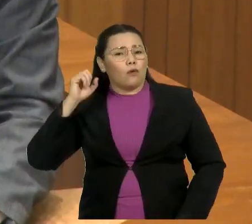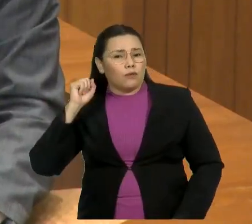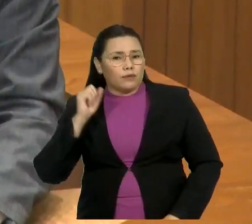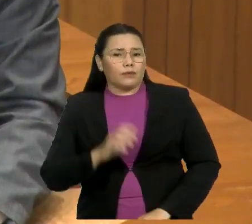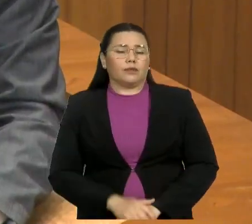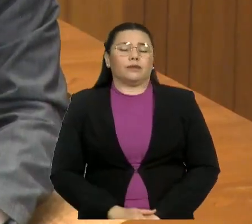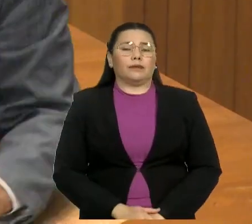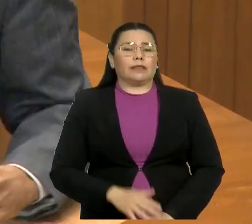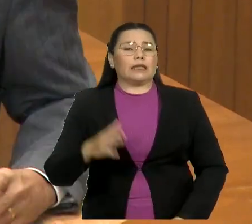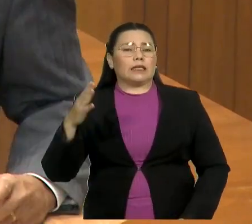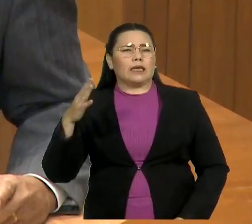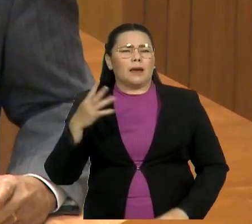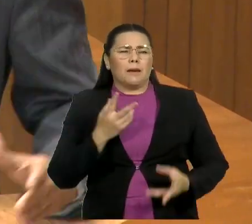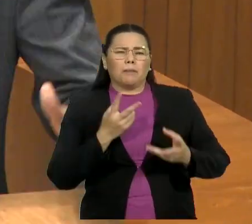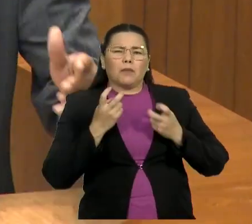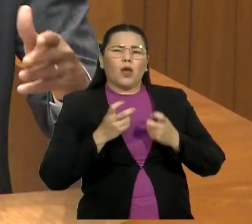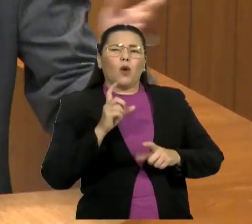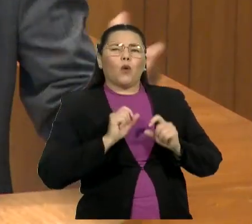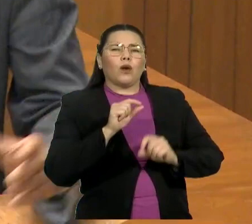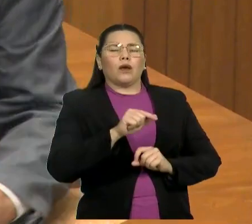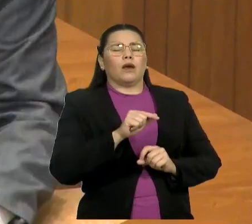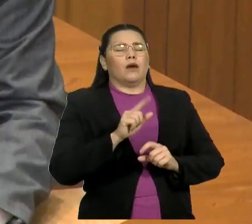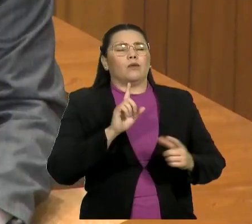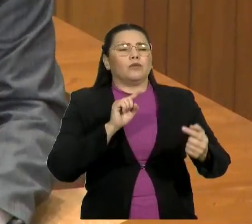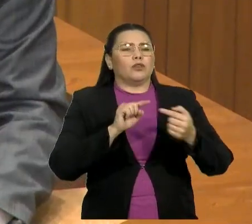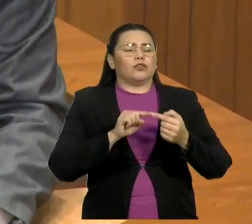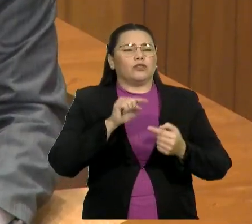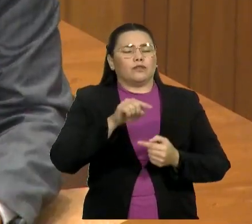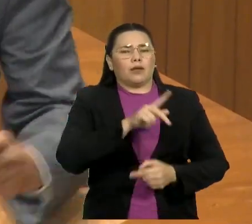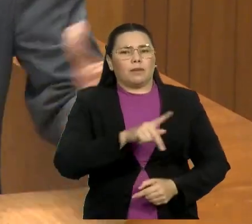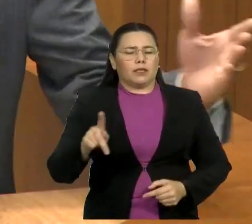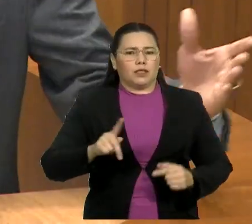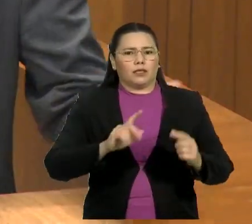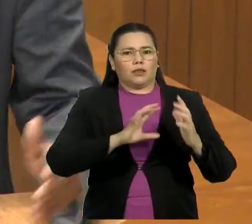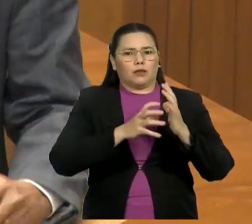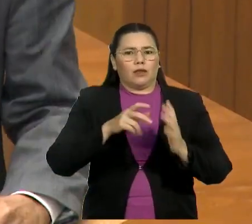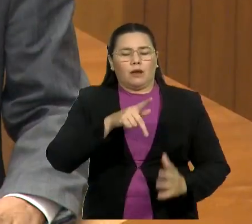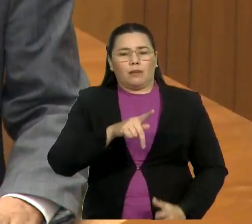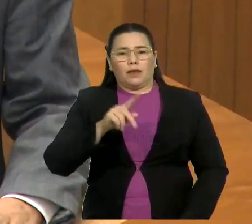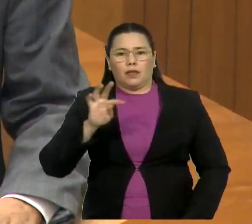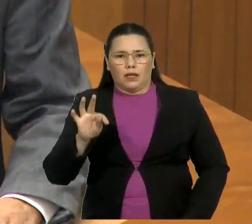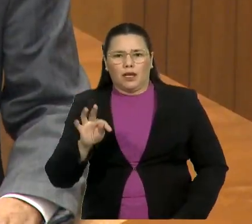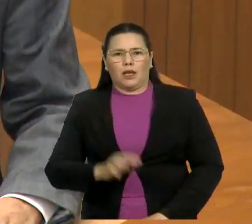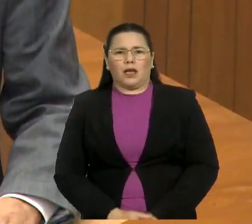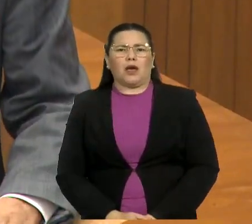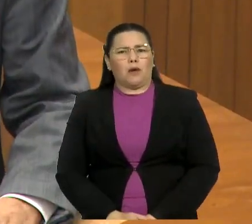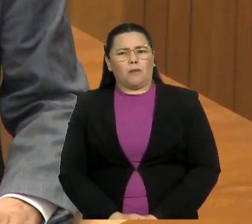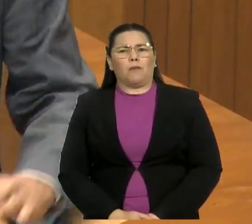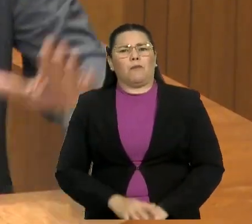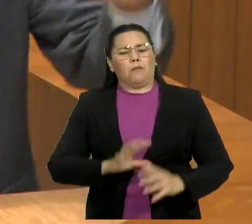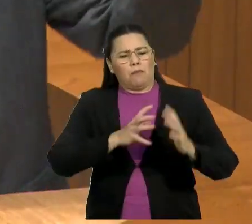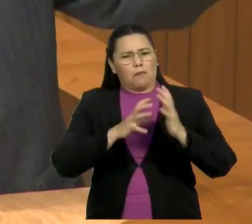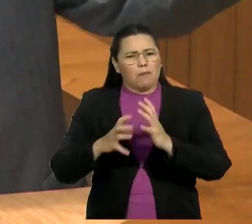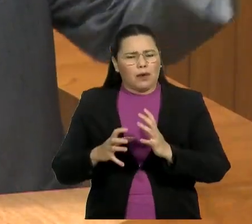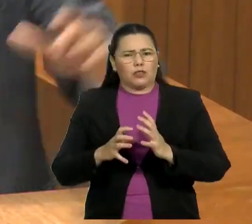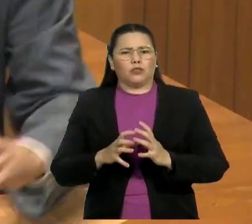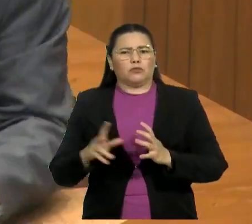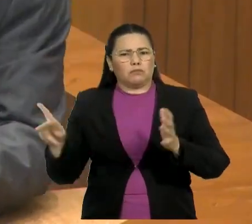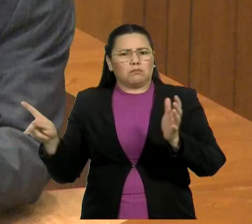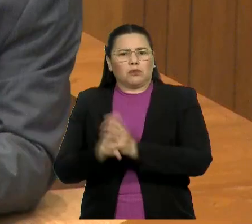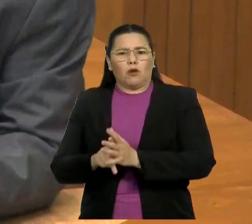presidenta do Partido dos Trabalhadores, que é o maior partido do Brasil, na verdade, o maior partido de esquerda